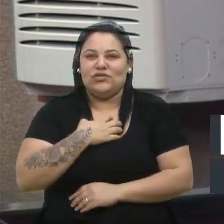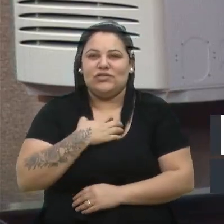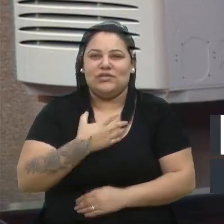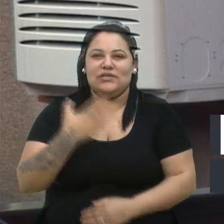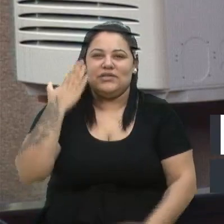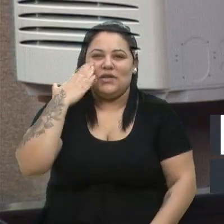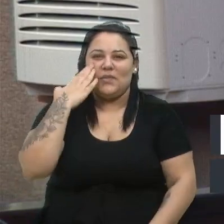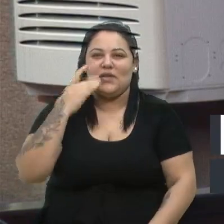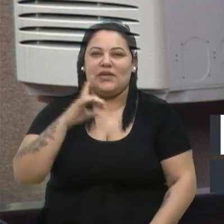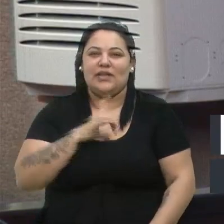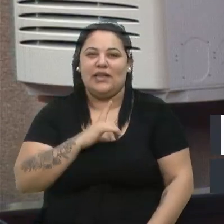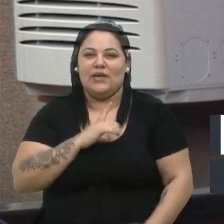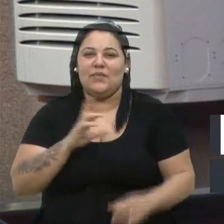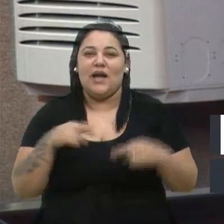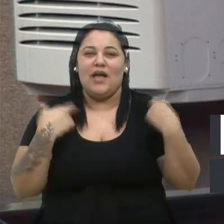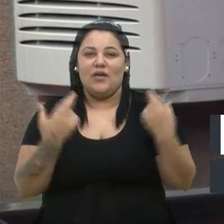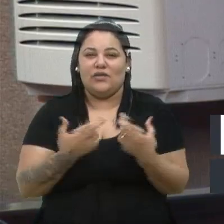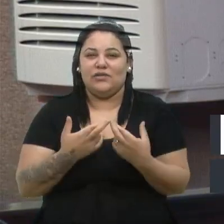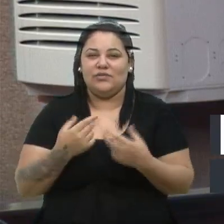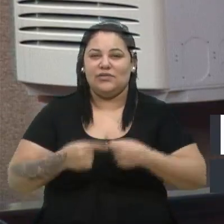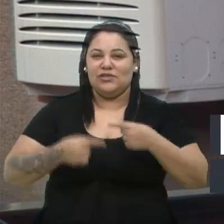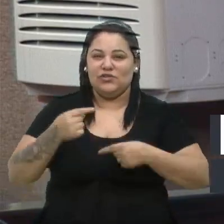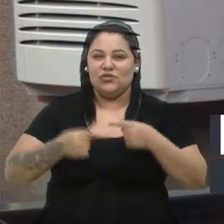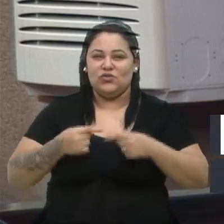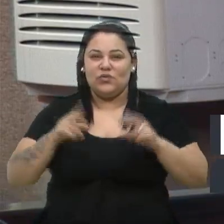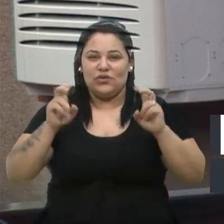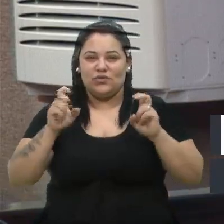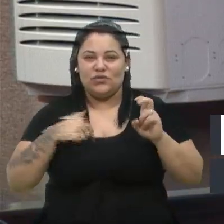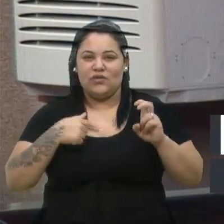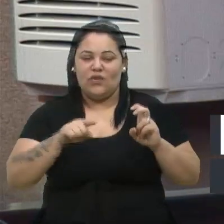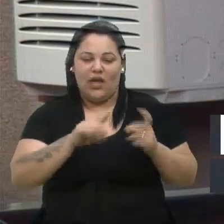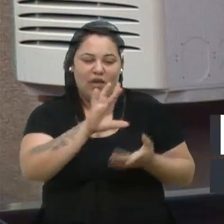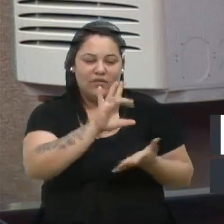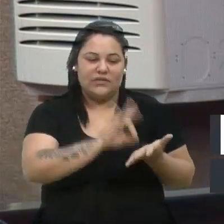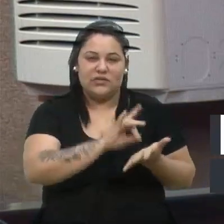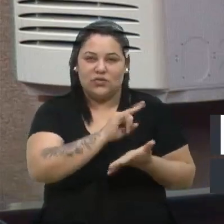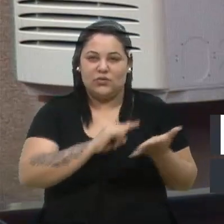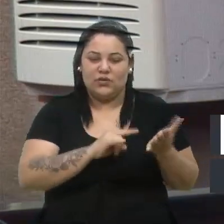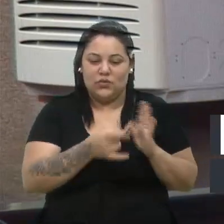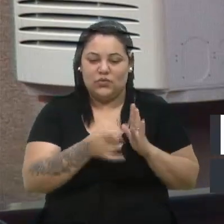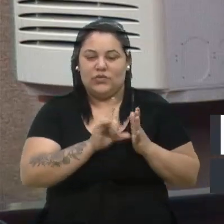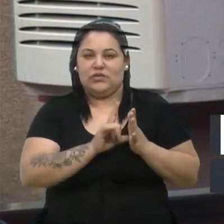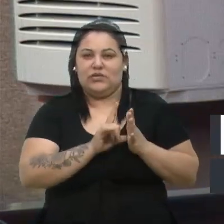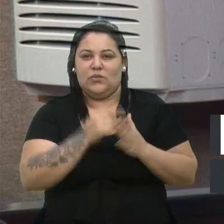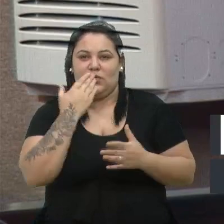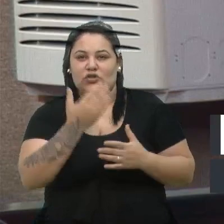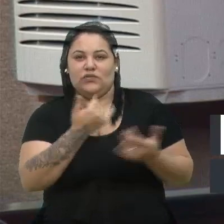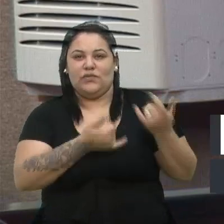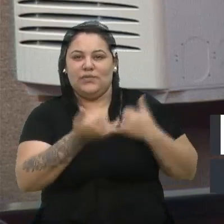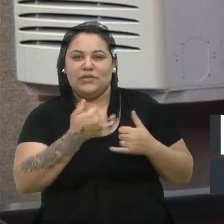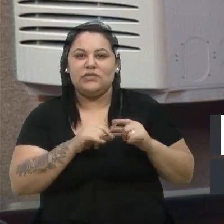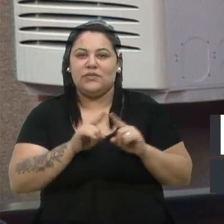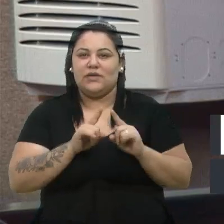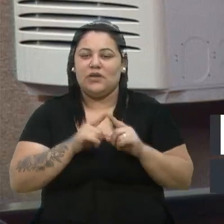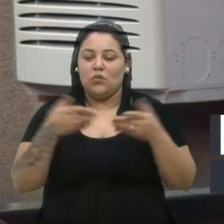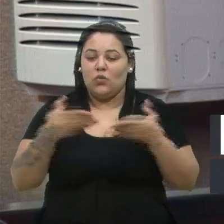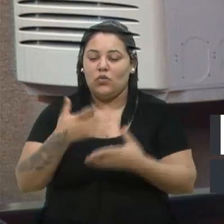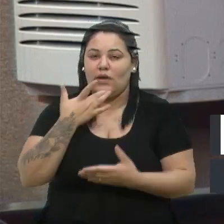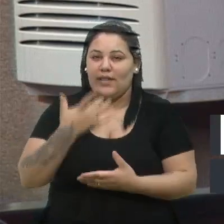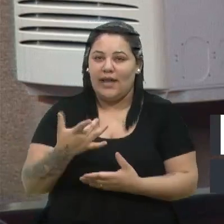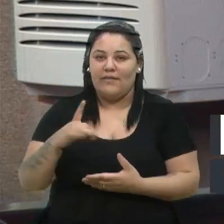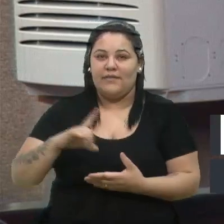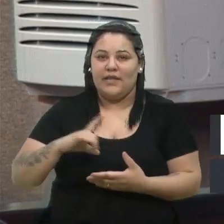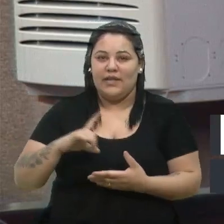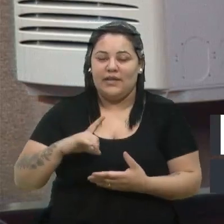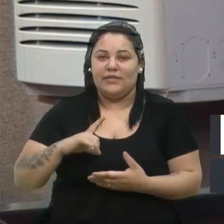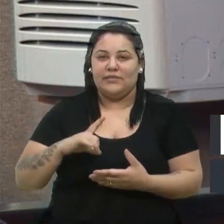tem uma reunião para discutir um tema, eu vou lá e protocolo um dia antes um pedido de informação. Então, hoje à tarde vai se ter